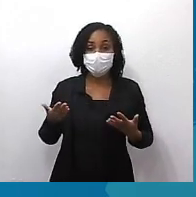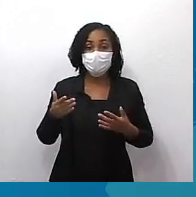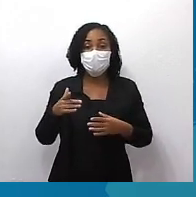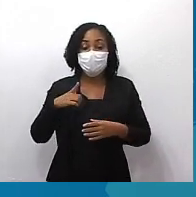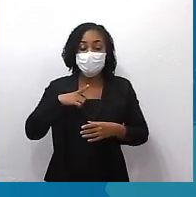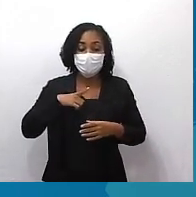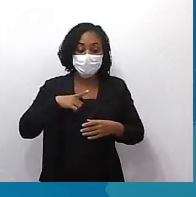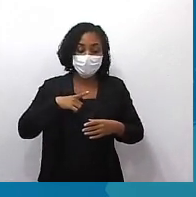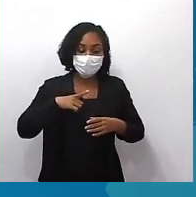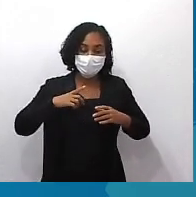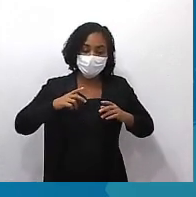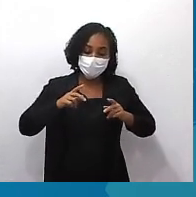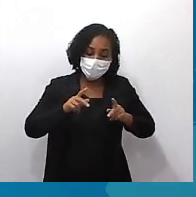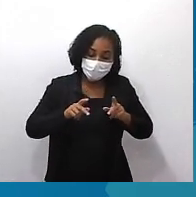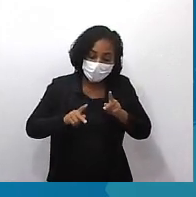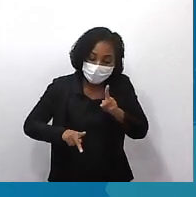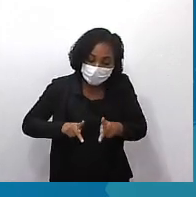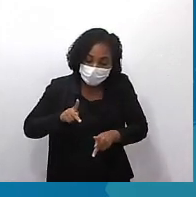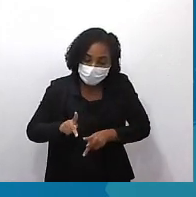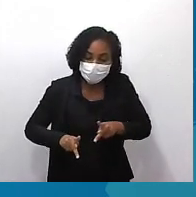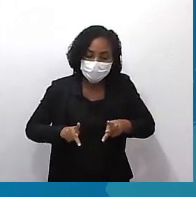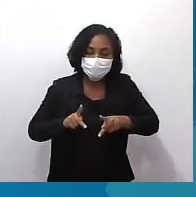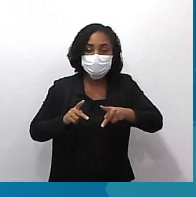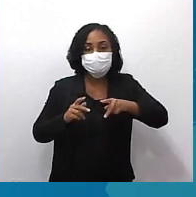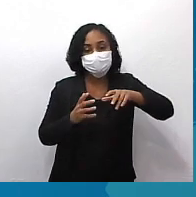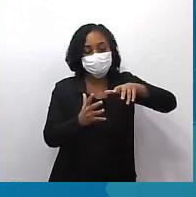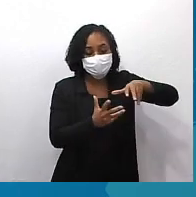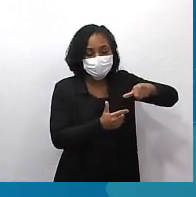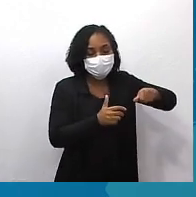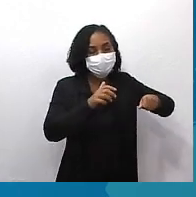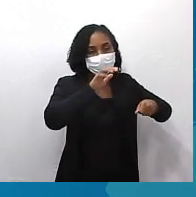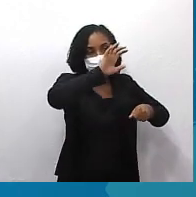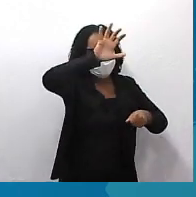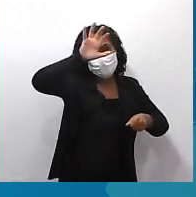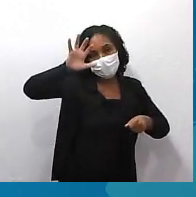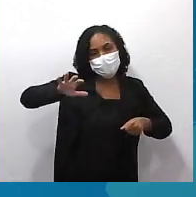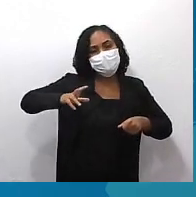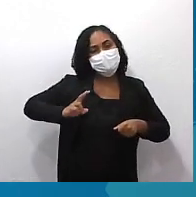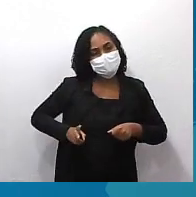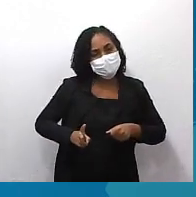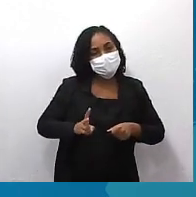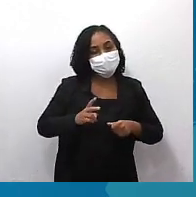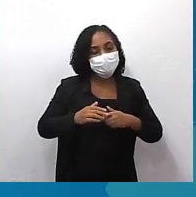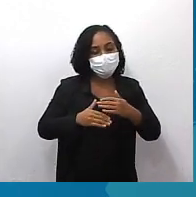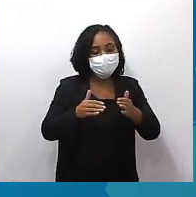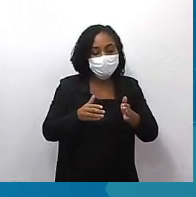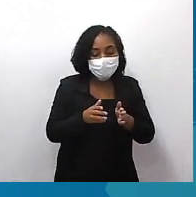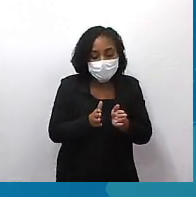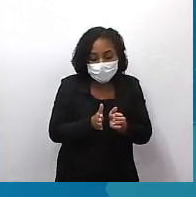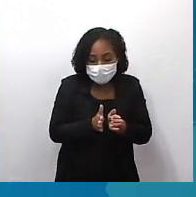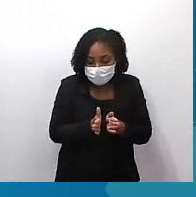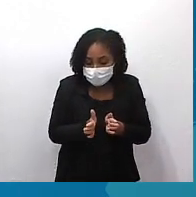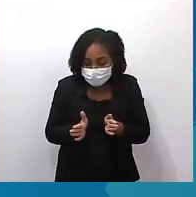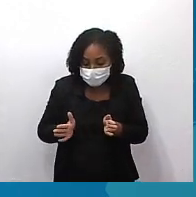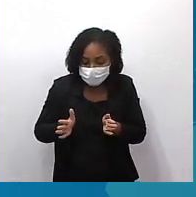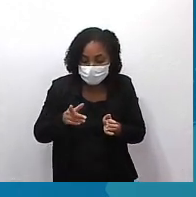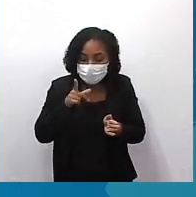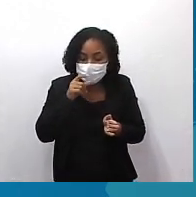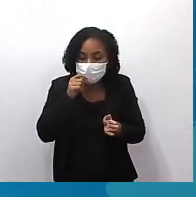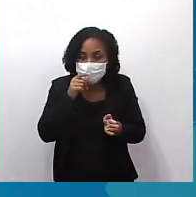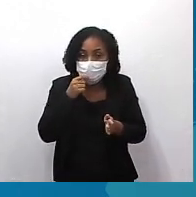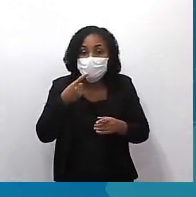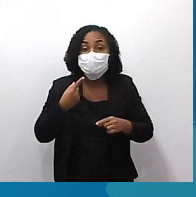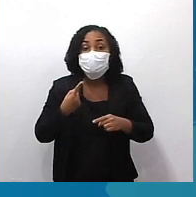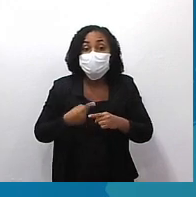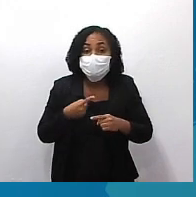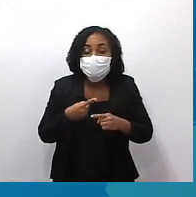grandes civilizações, as civilizações do mundo em geral, elas tendem a ser construídas próximo da água, porque a água é algo